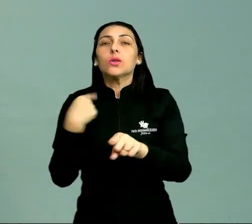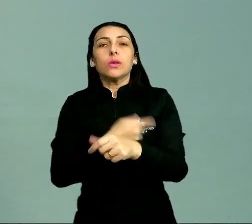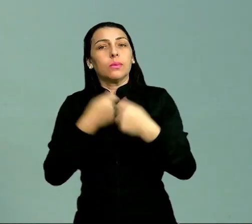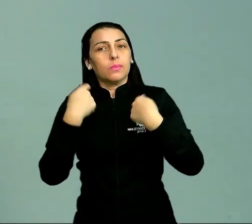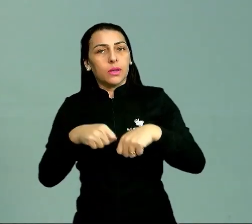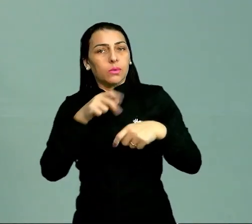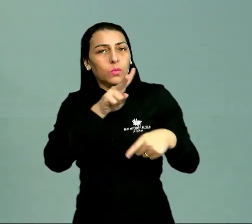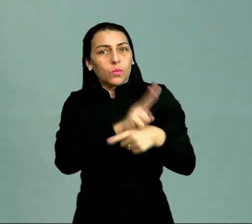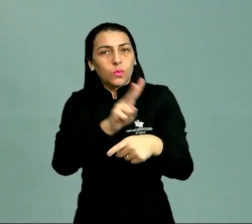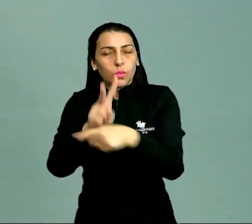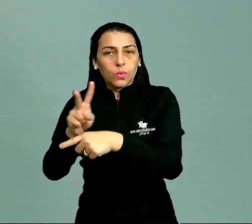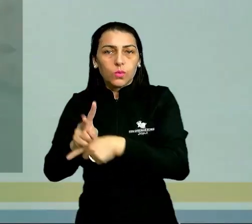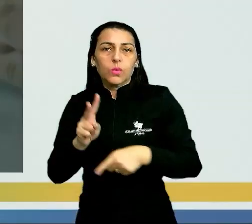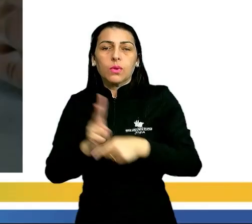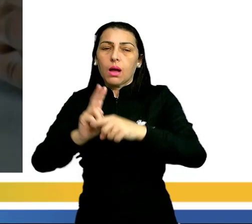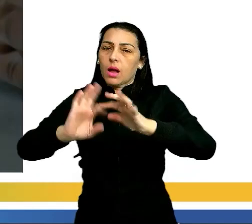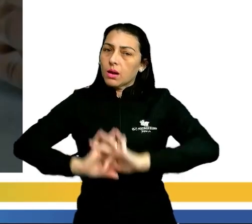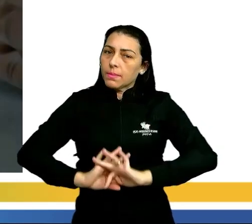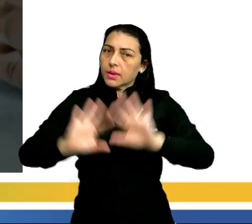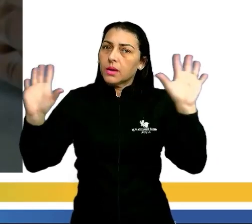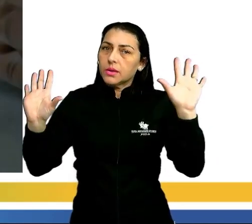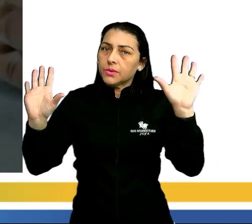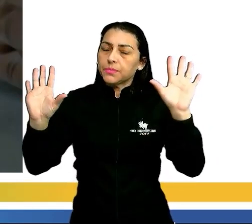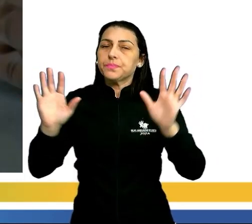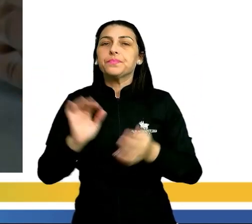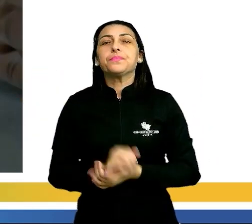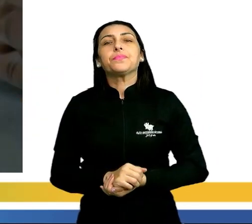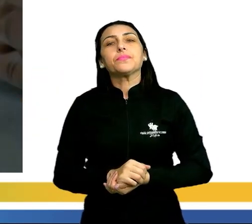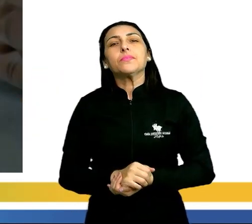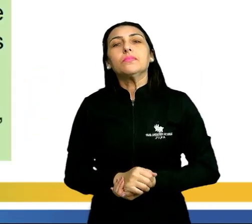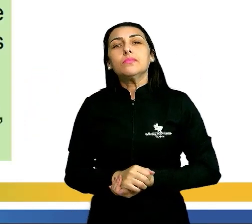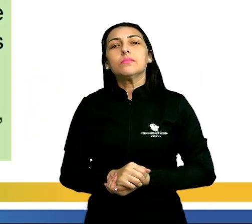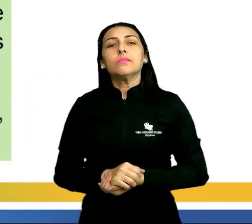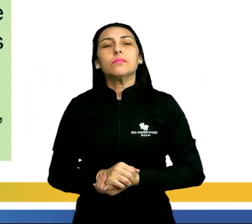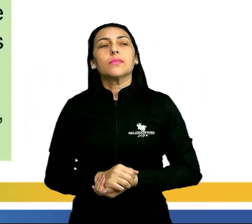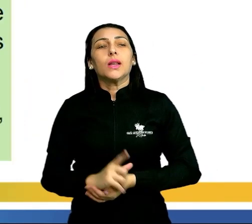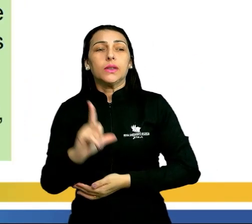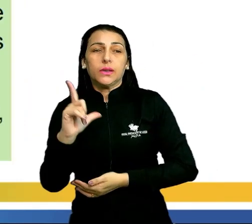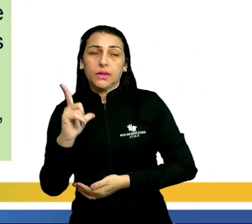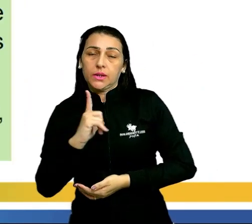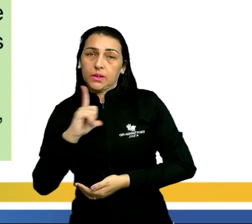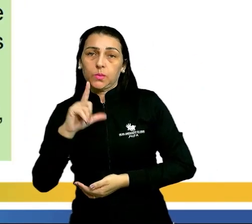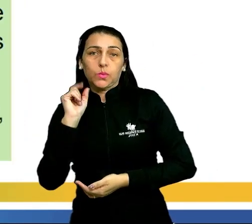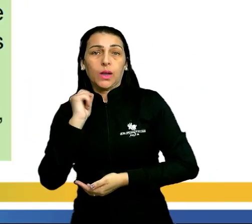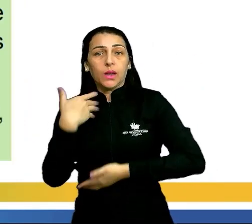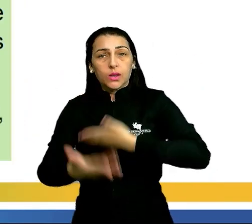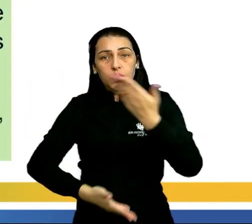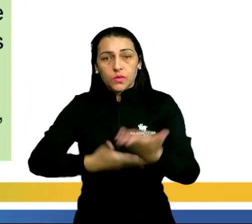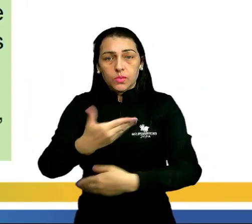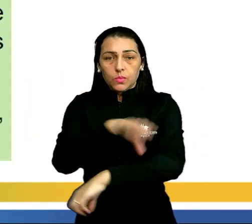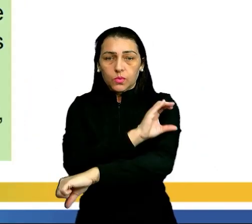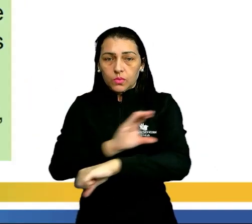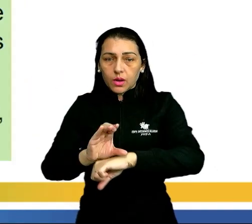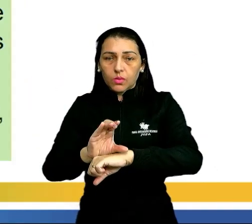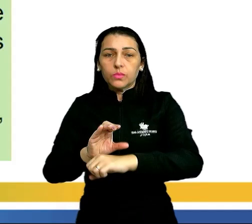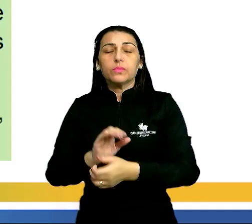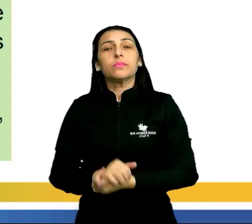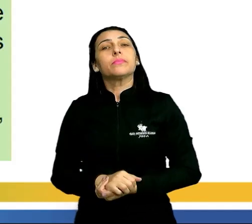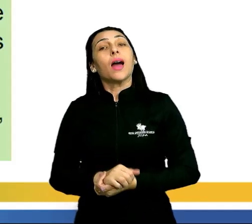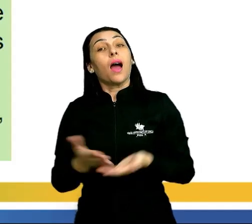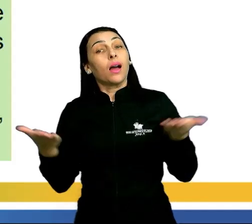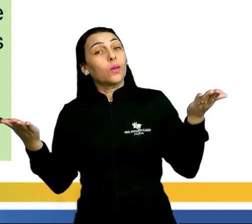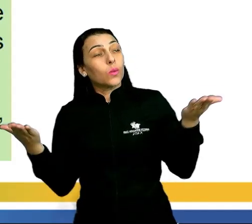devemos preservar a liberdade. Bom, então, temos aí o seguinte, relativismo cultural.